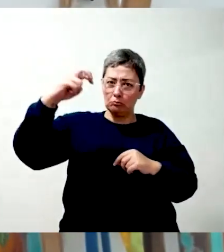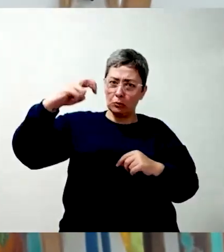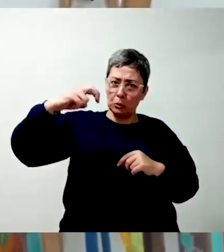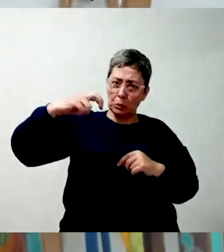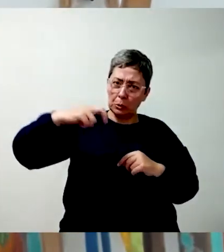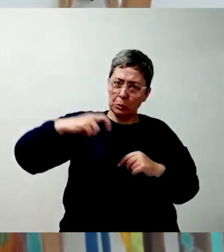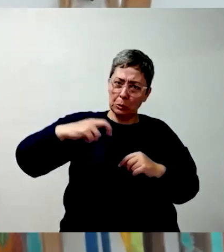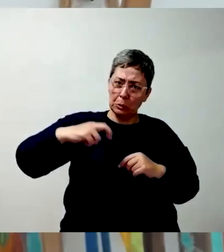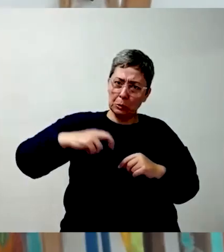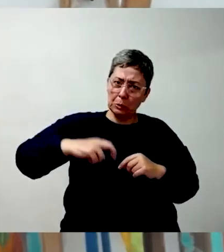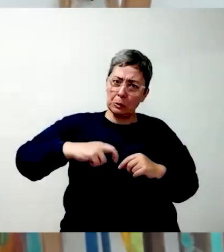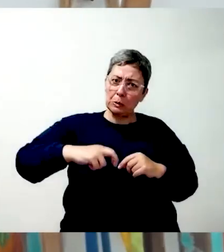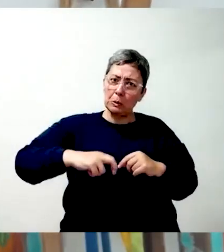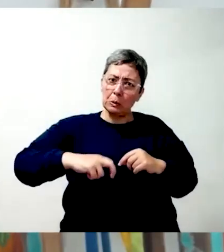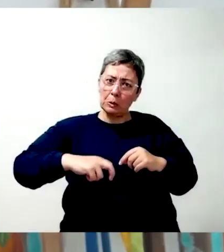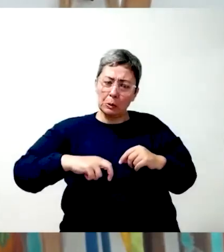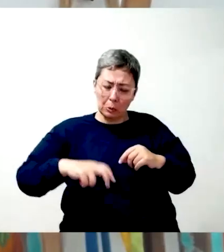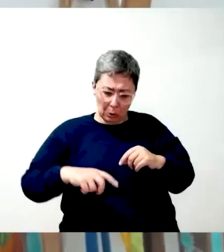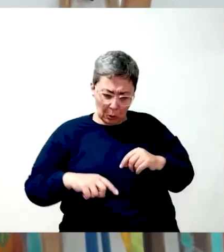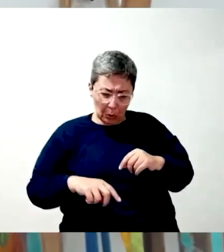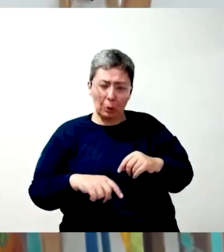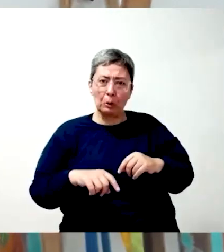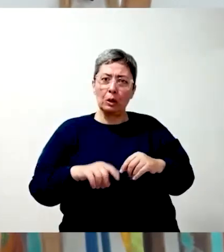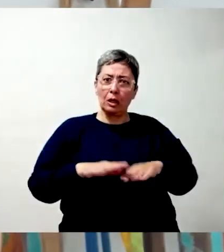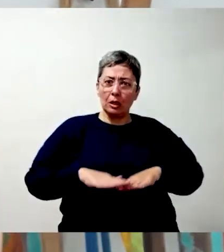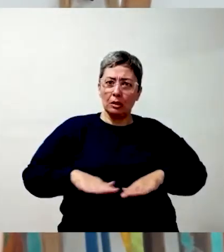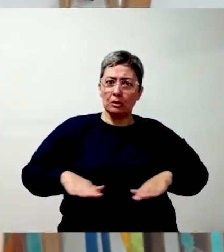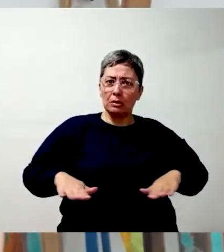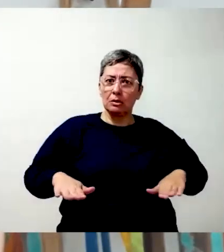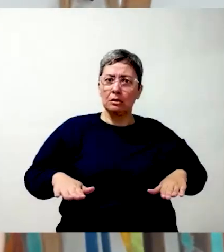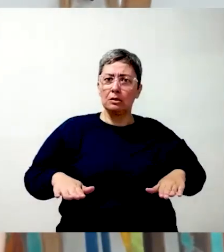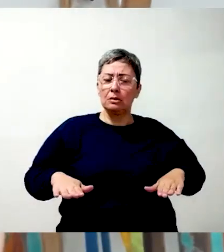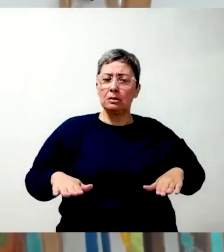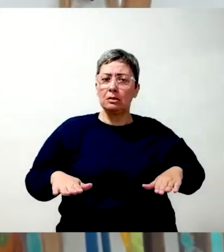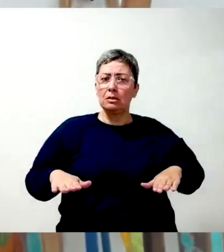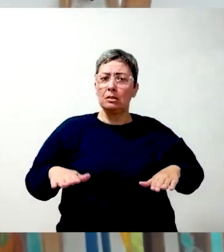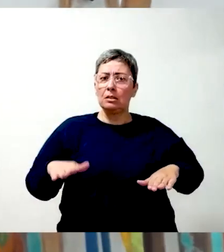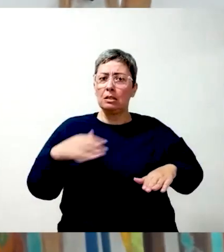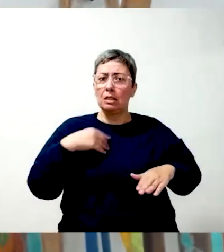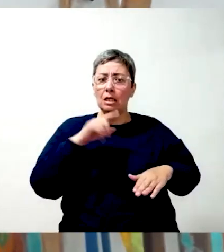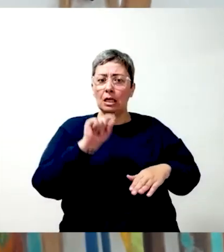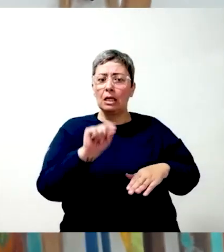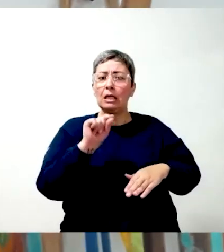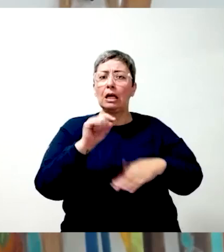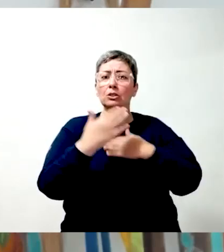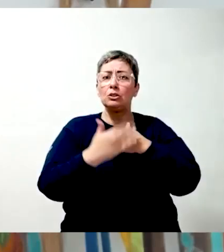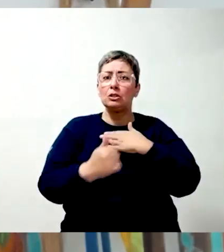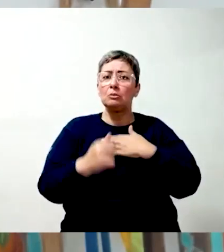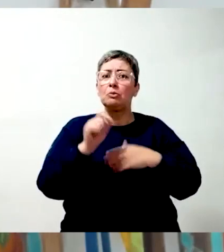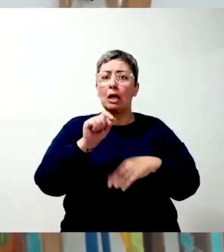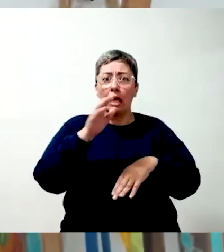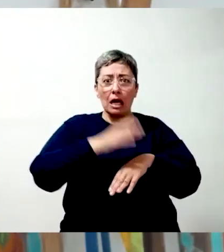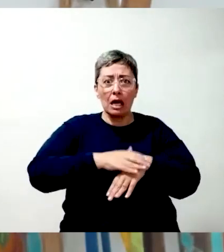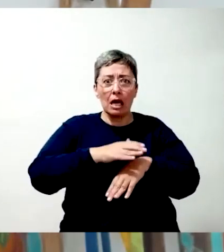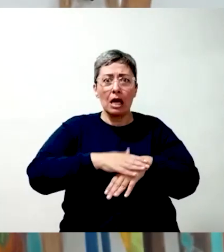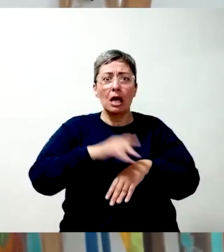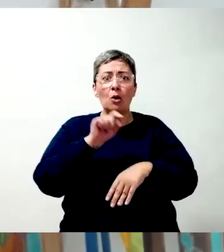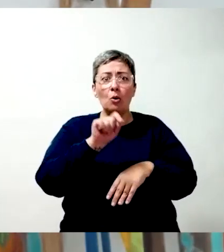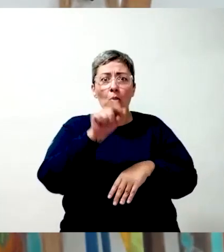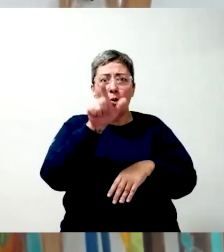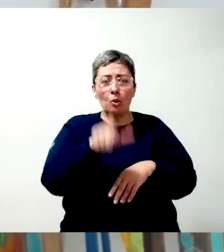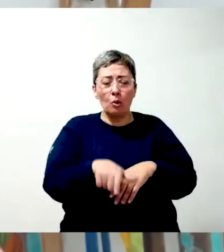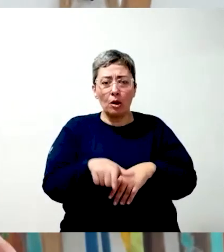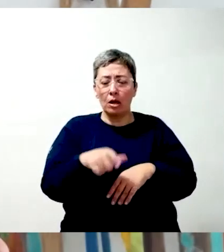o caminho contrário, desci as escadas, desci a terra. E quem estava me chamando era